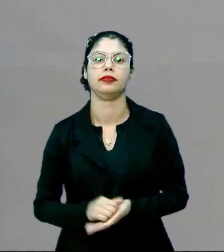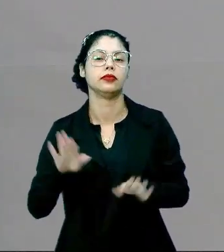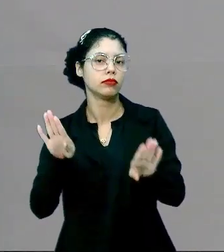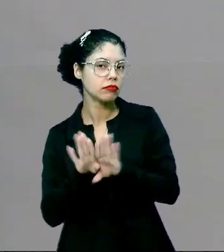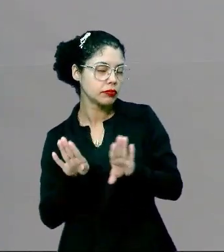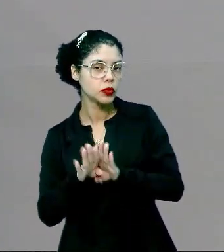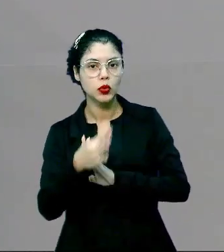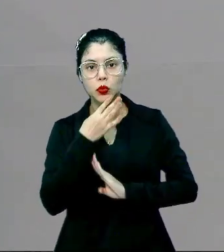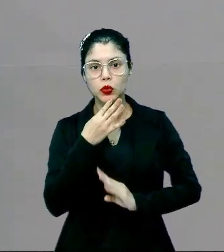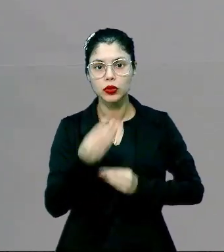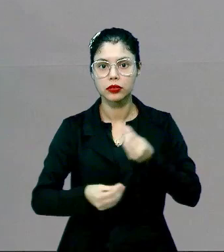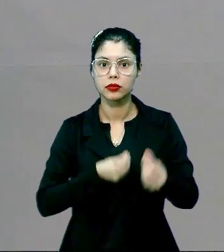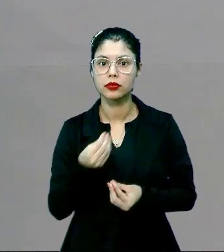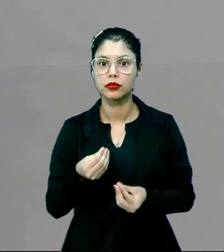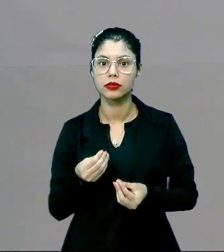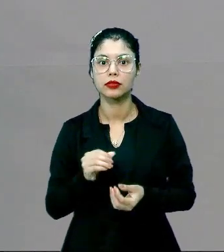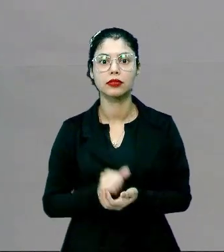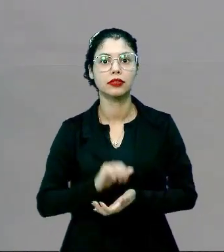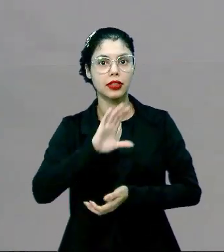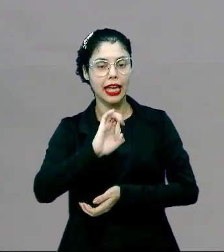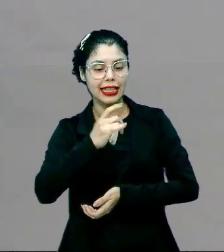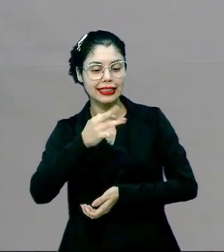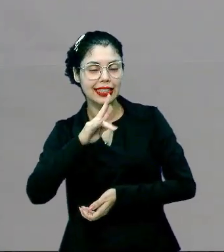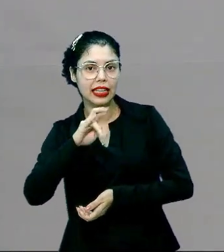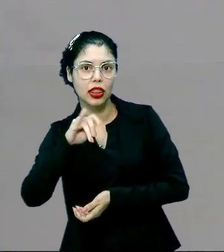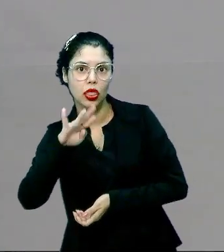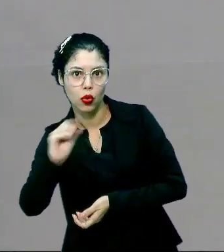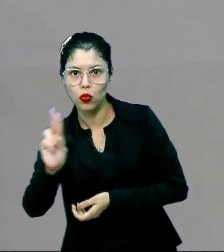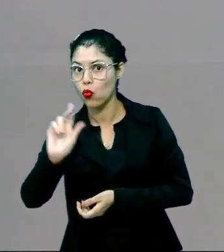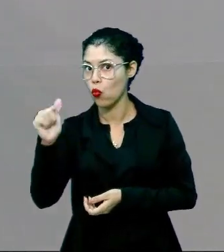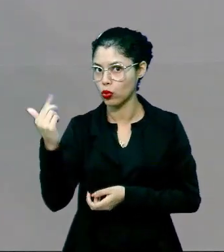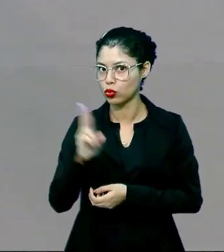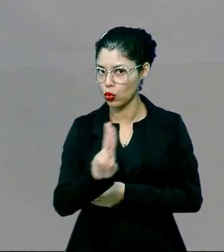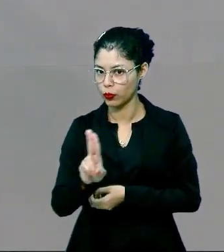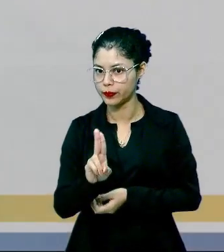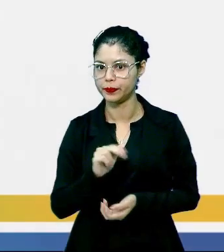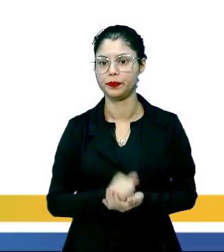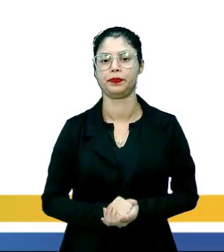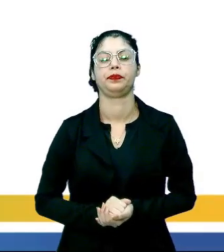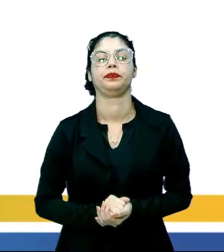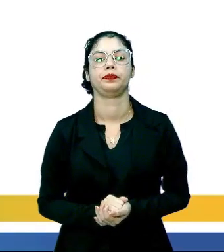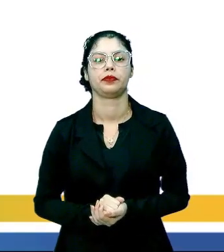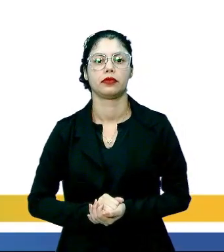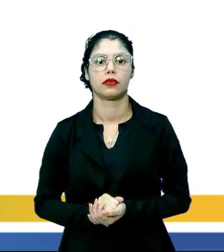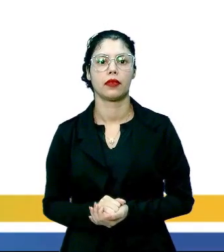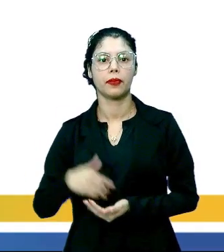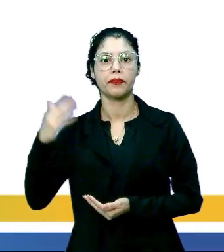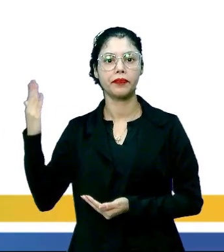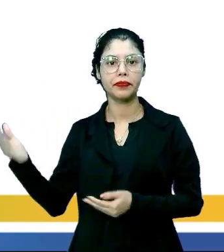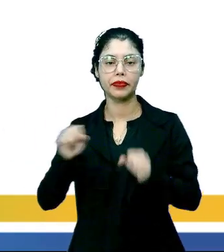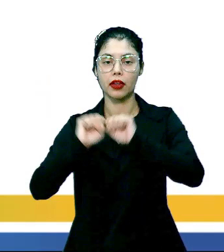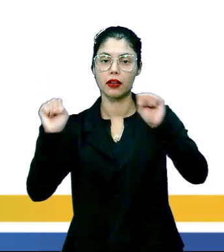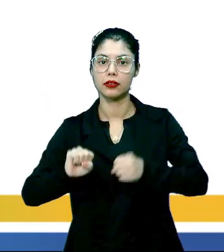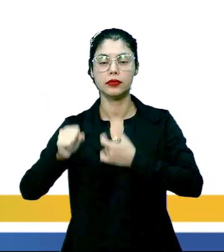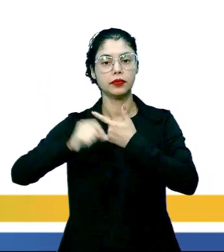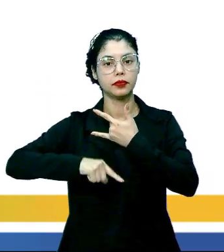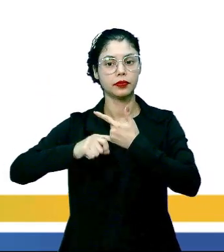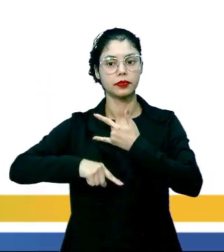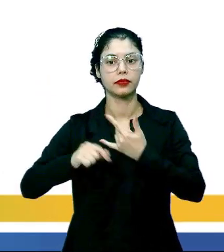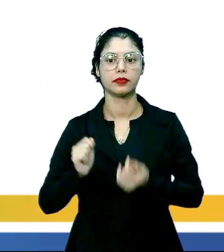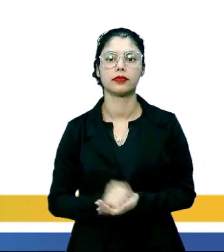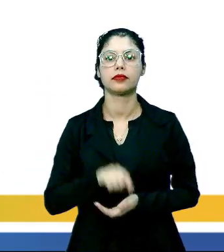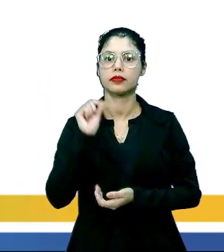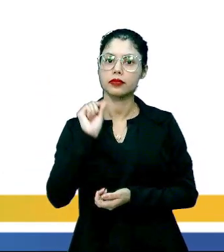Que também é conhecido como sistema excretor, tá ok? Vamos lá! Sistema urinário.